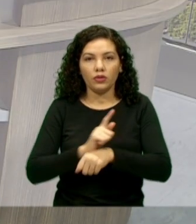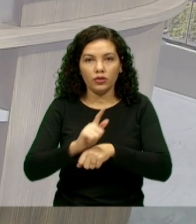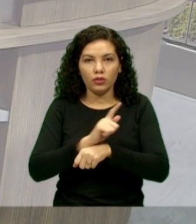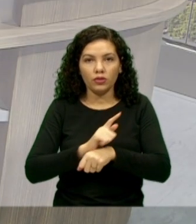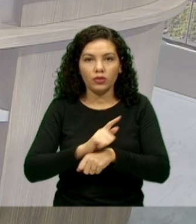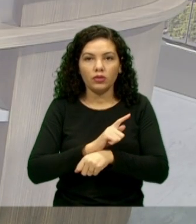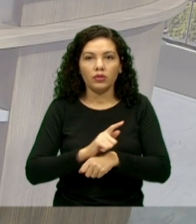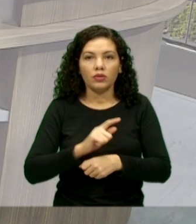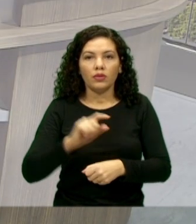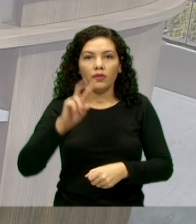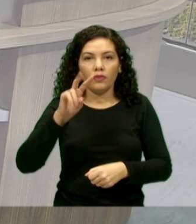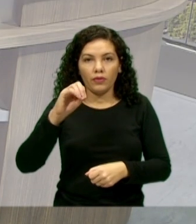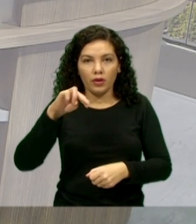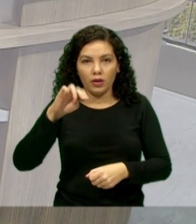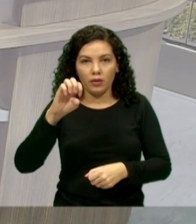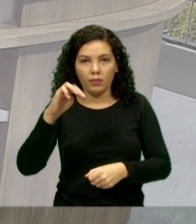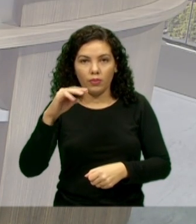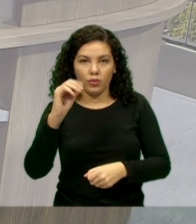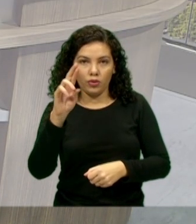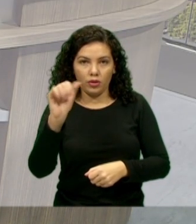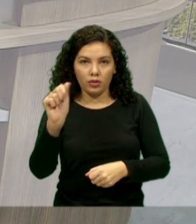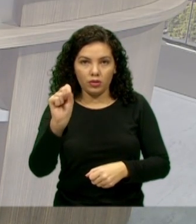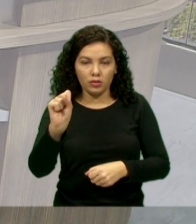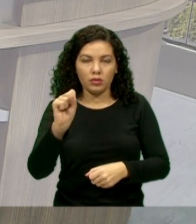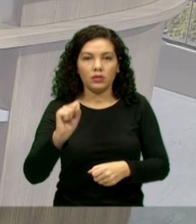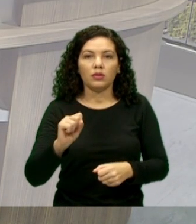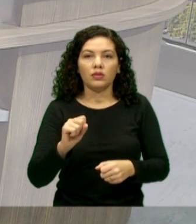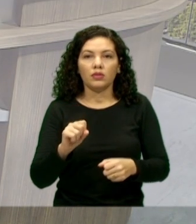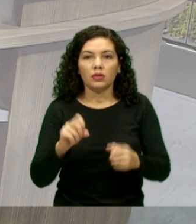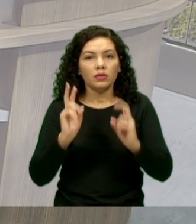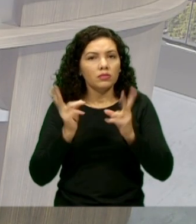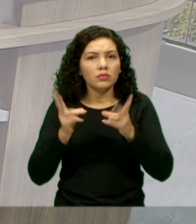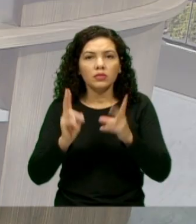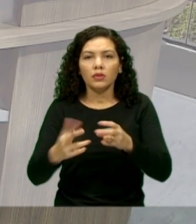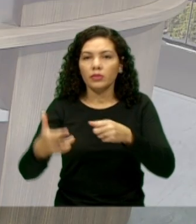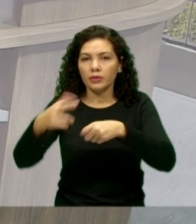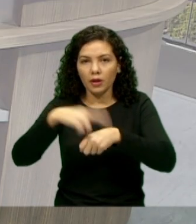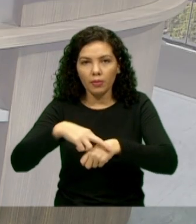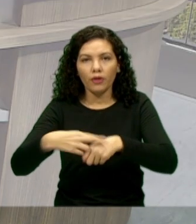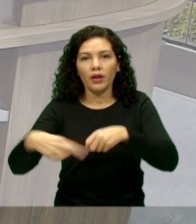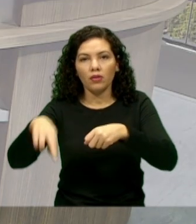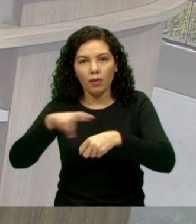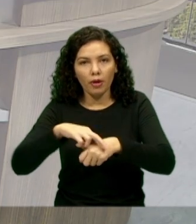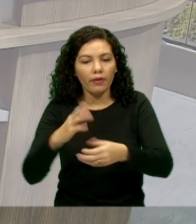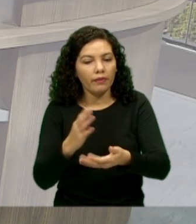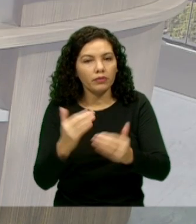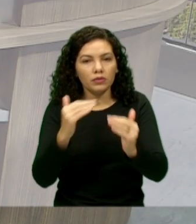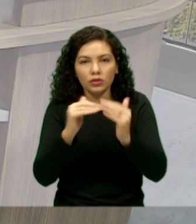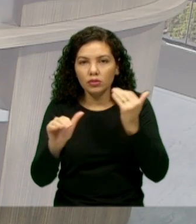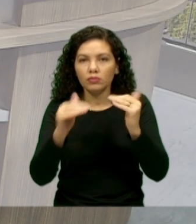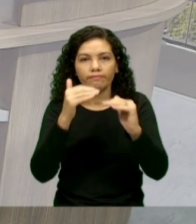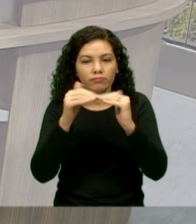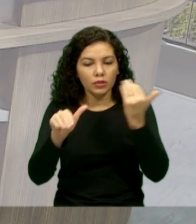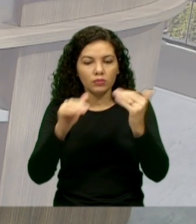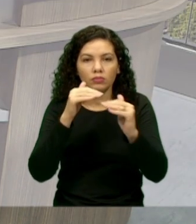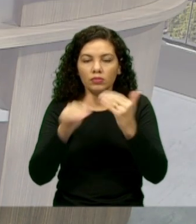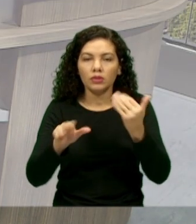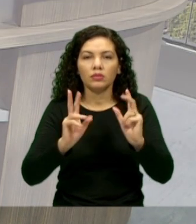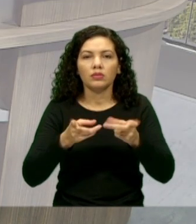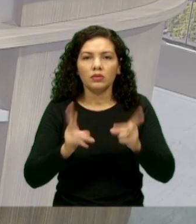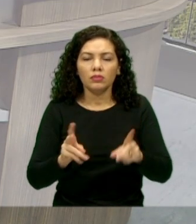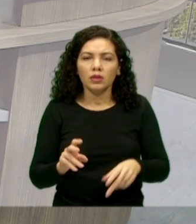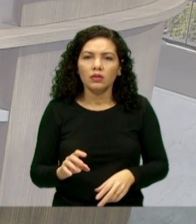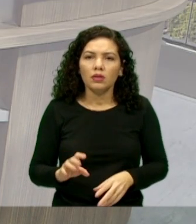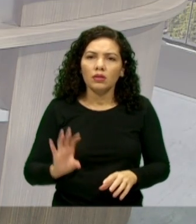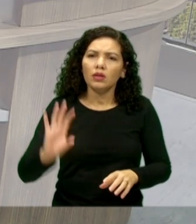Volney Morastone, e sempre desaprovando. Aconteceu alguma coisa, veio